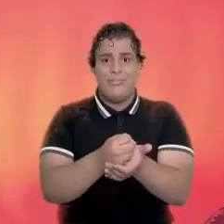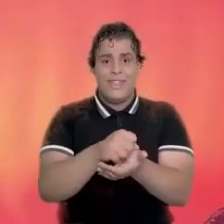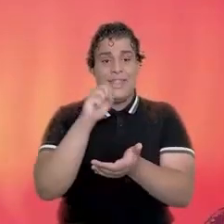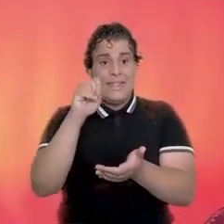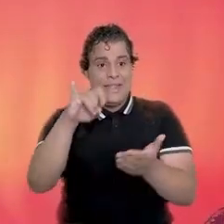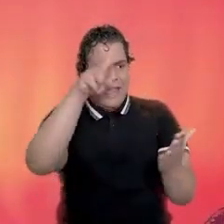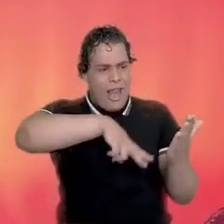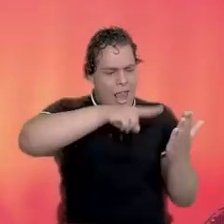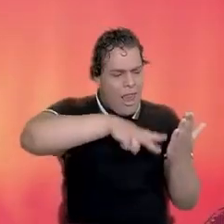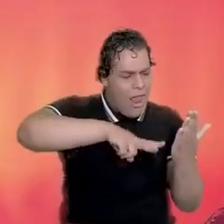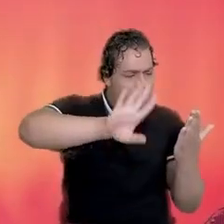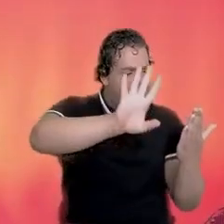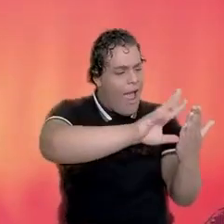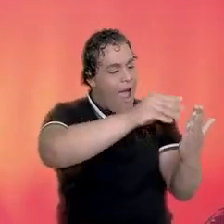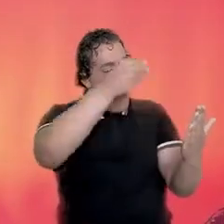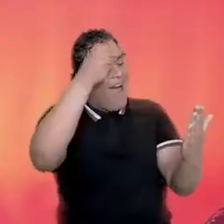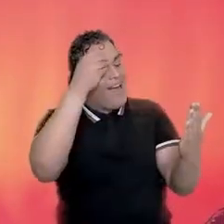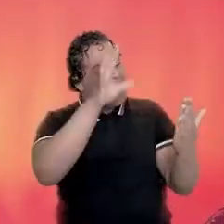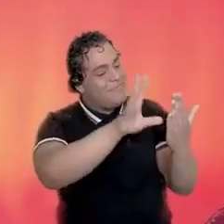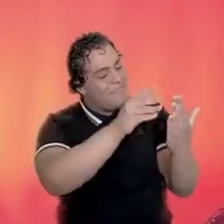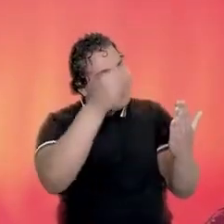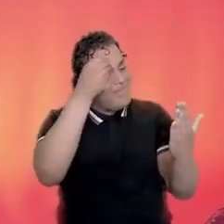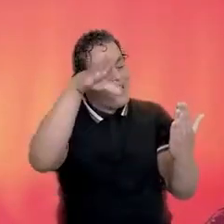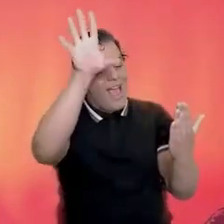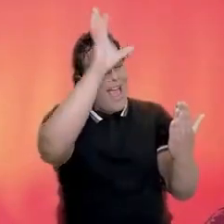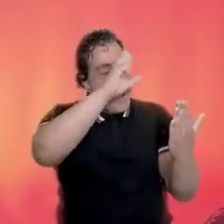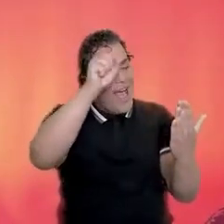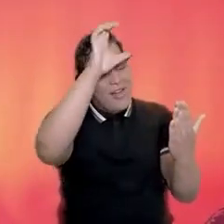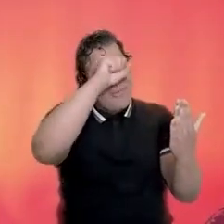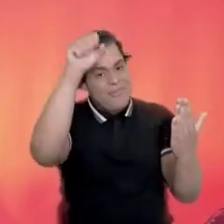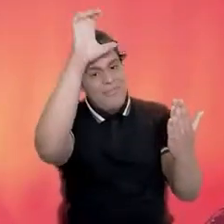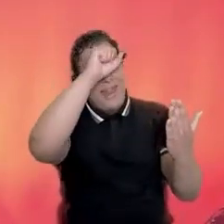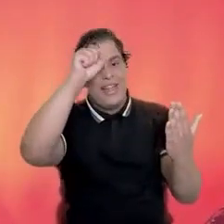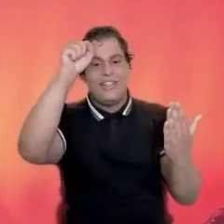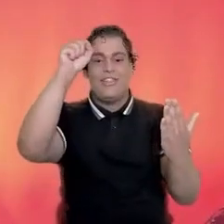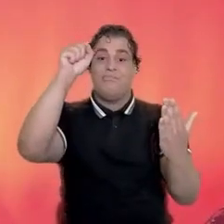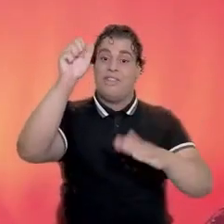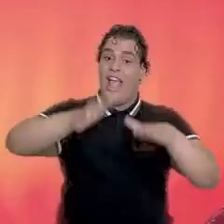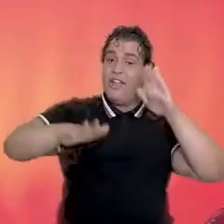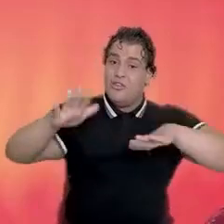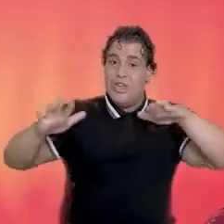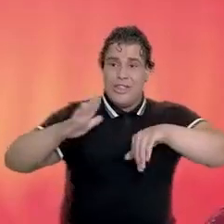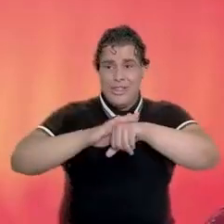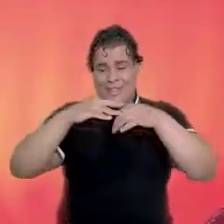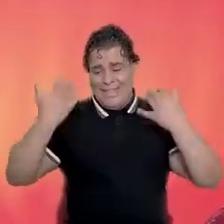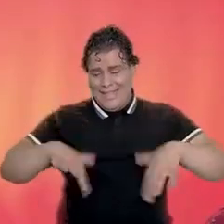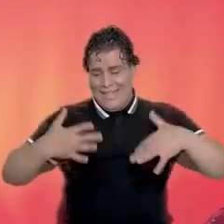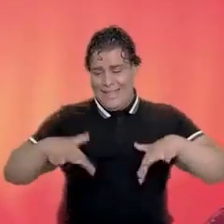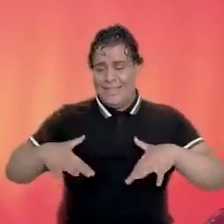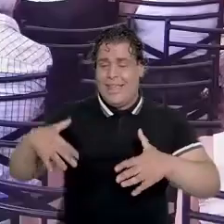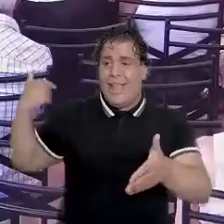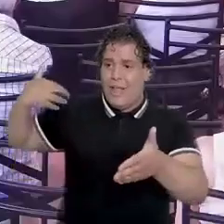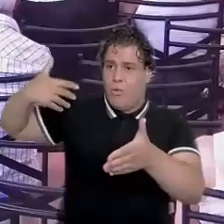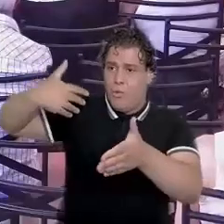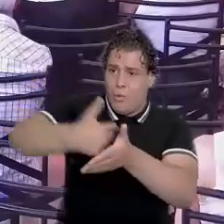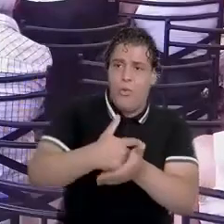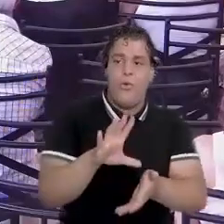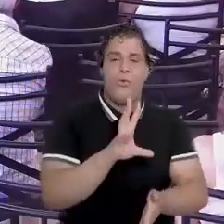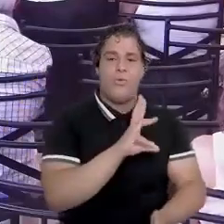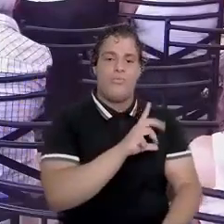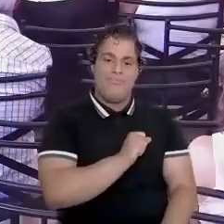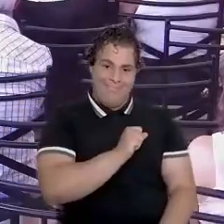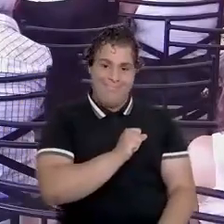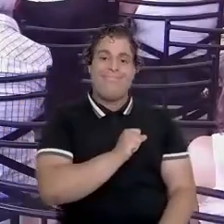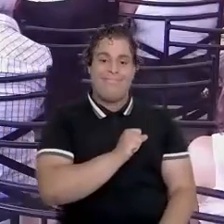lê, aprende, e aprende de todas as formas, da dor ao amor. O chão que cada